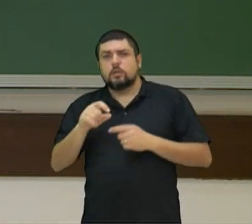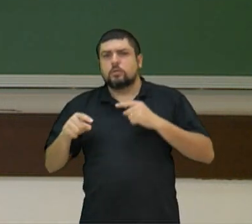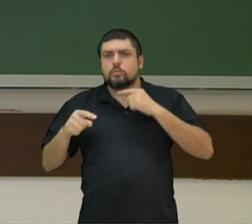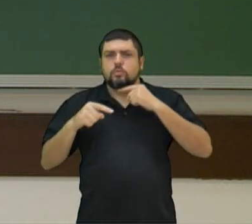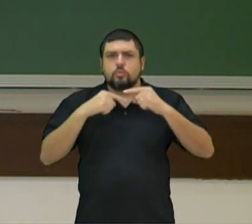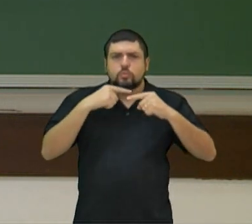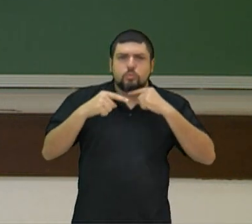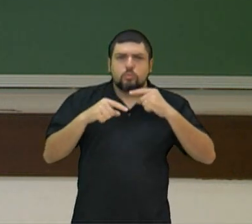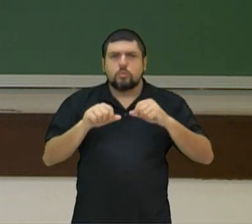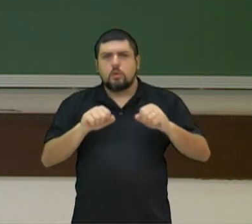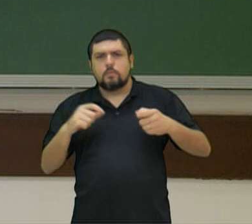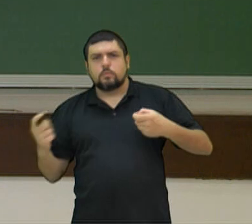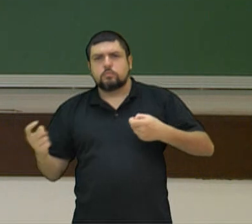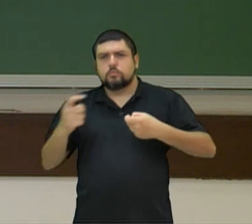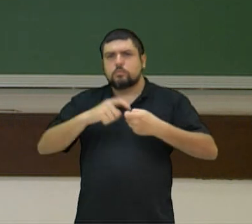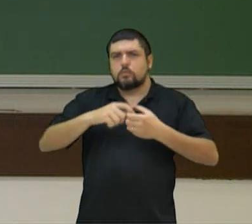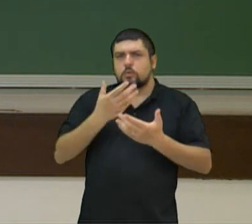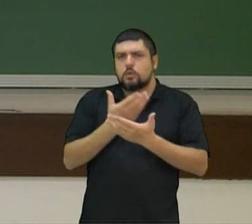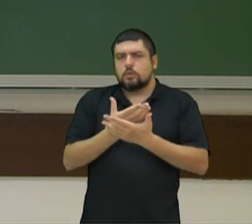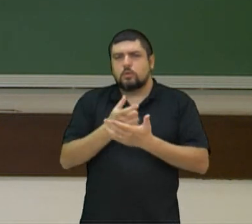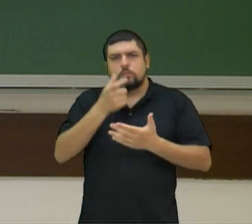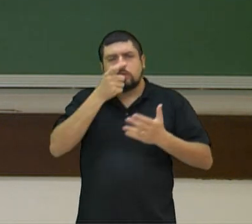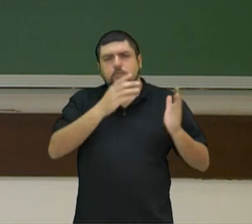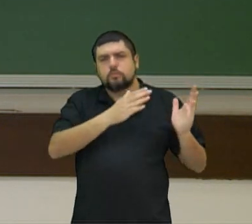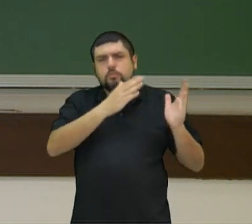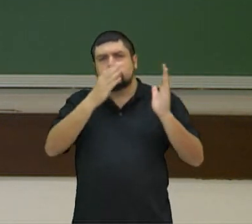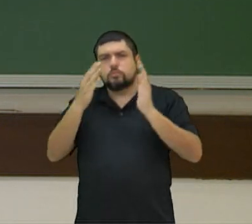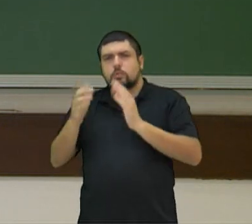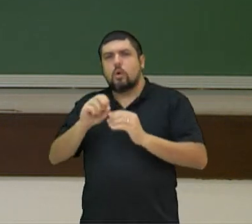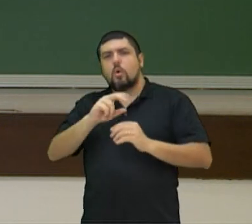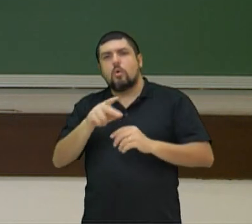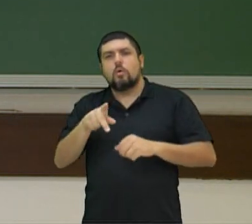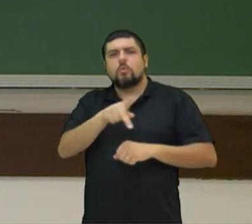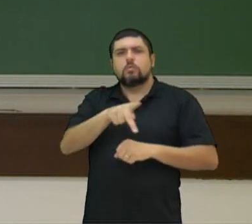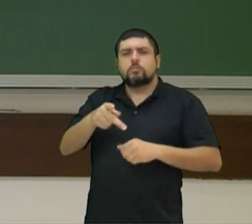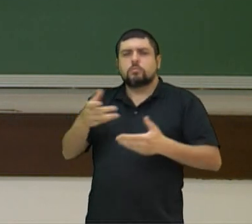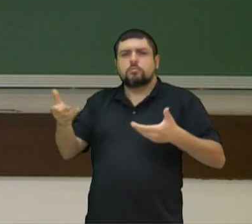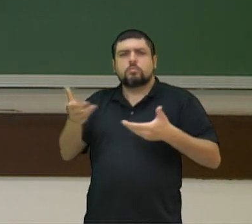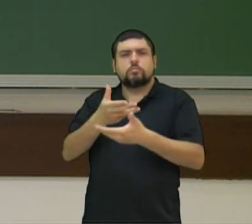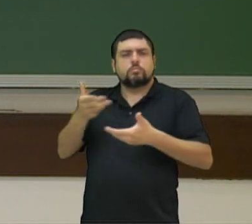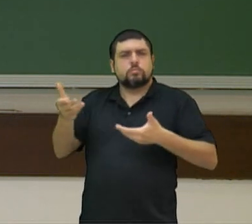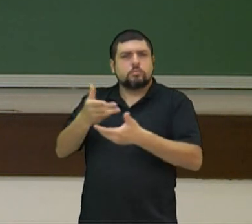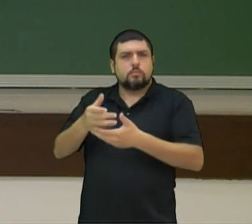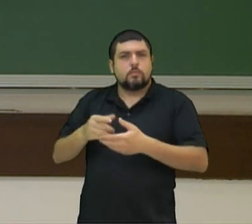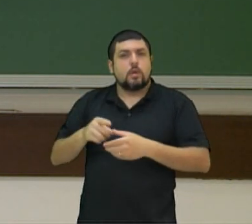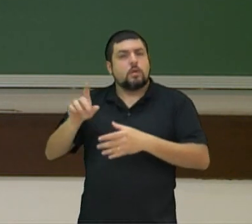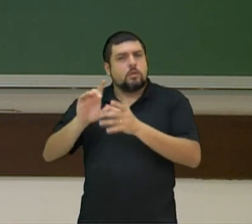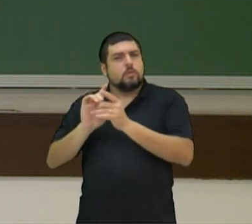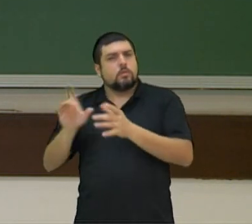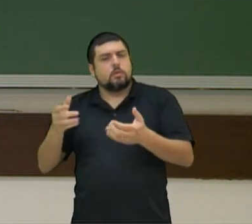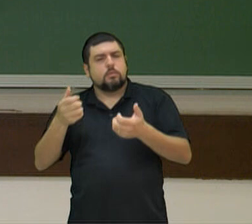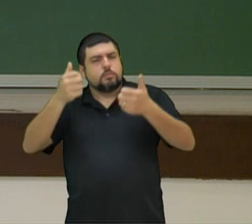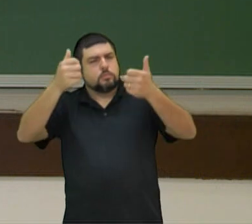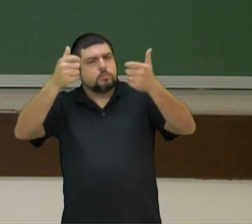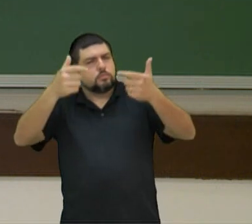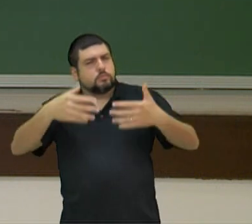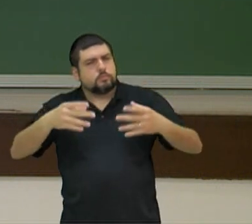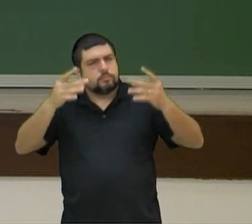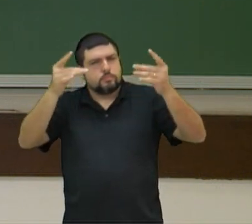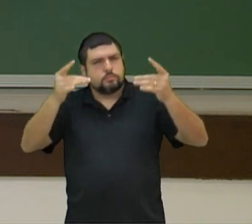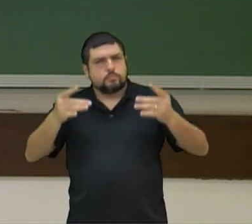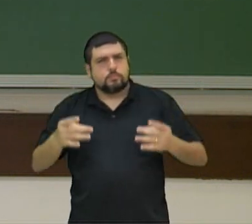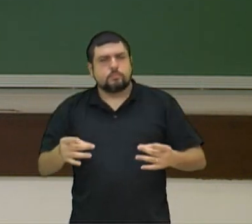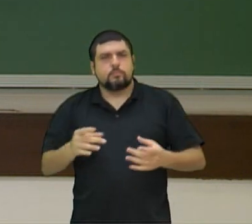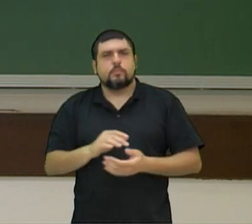rever essa aula ou perguntar para o seu professor pelo Google Classroom. Ele vai estar disposto a explicar para você certinho e